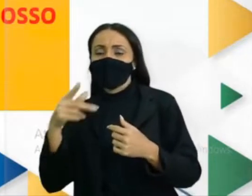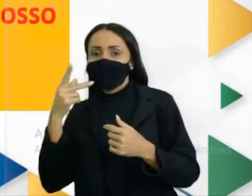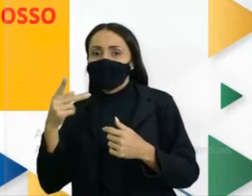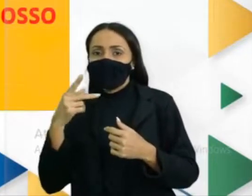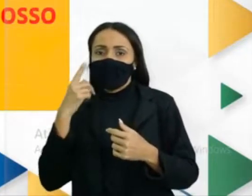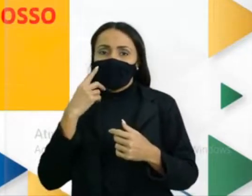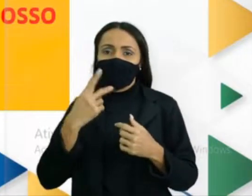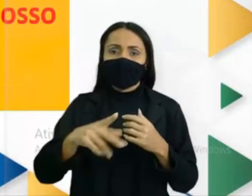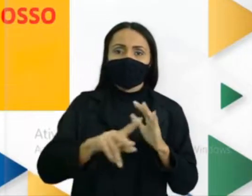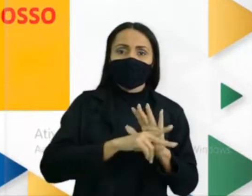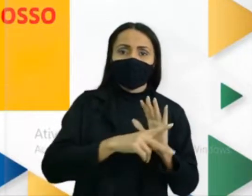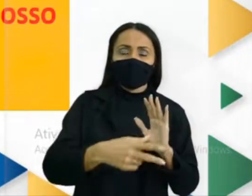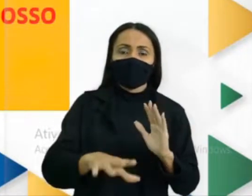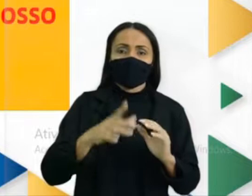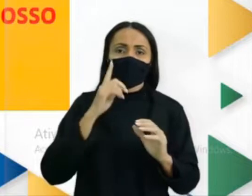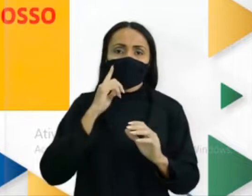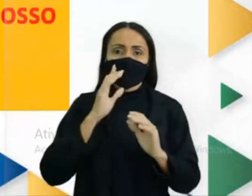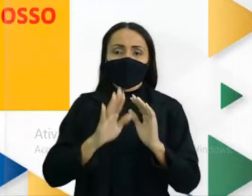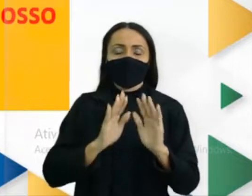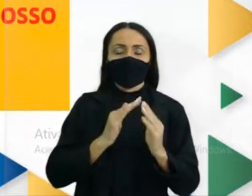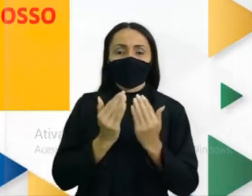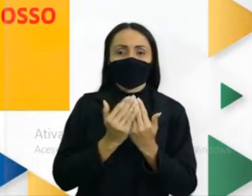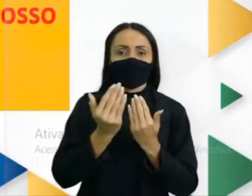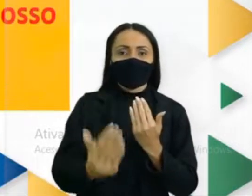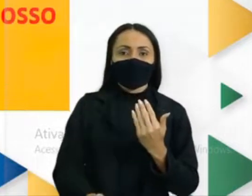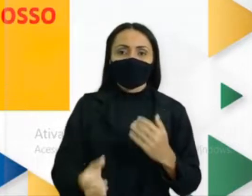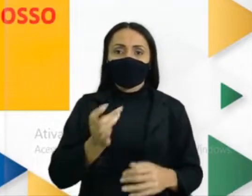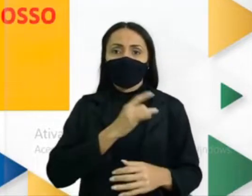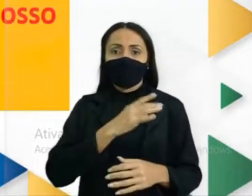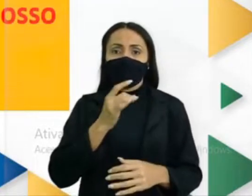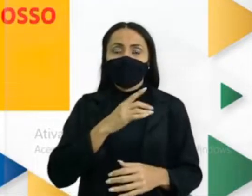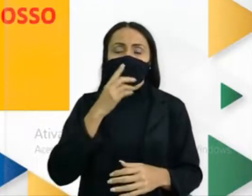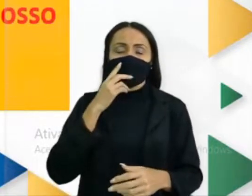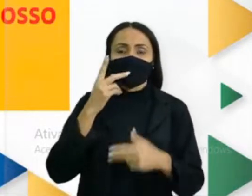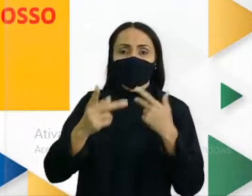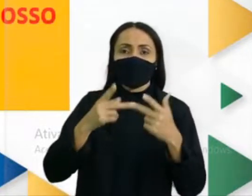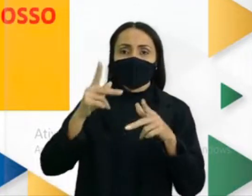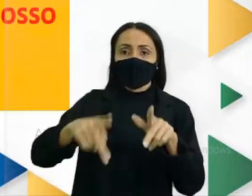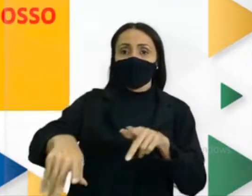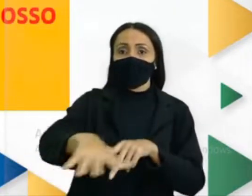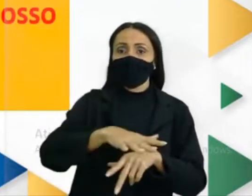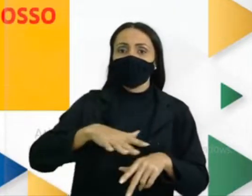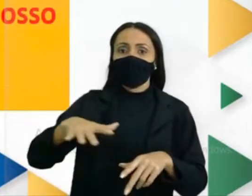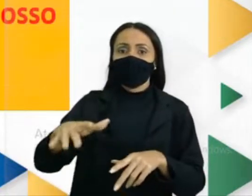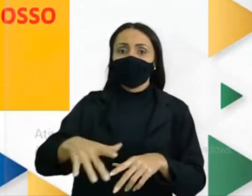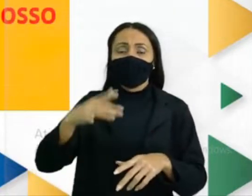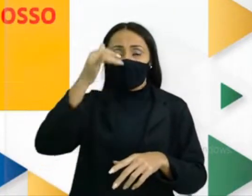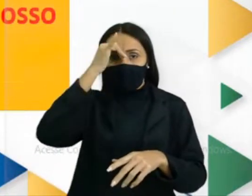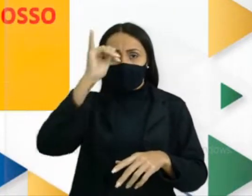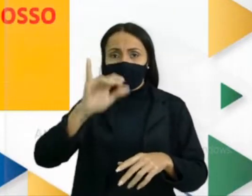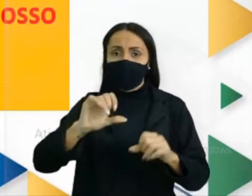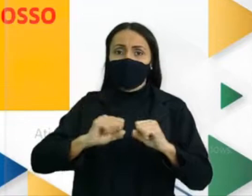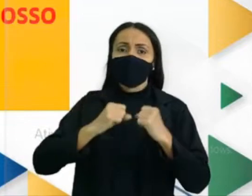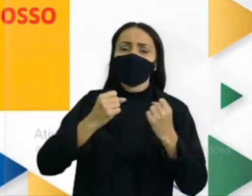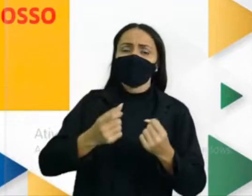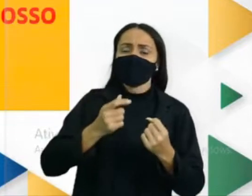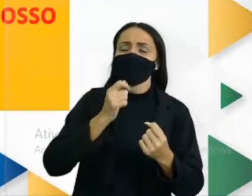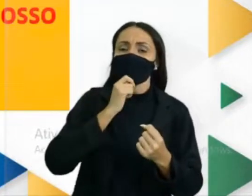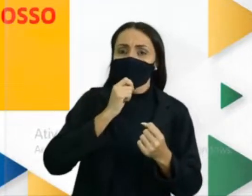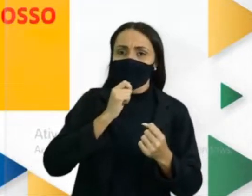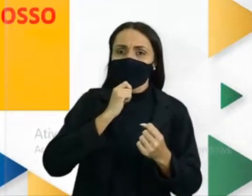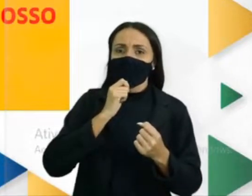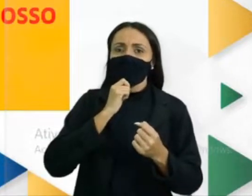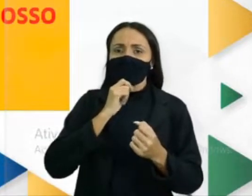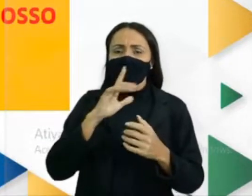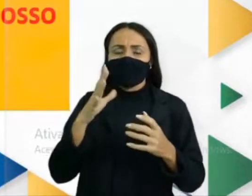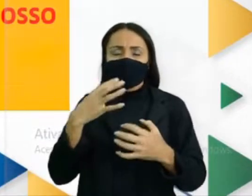seu lugar, enfrente o seu medo de falar em público. Evitá-lo pode reforçar ainda mais. Sinta